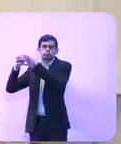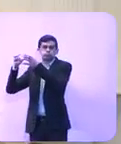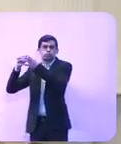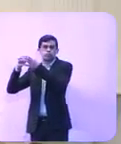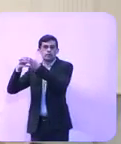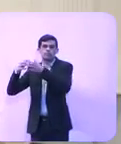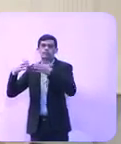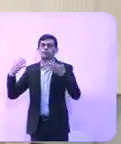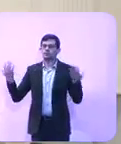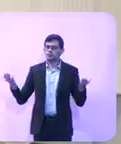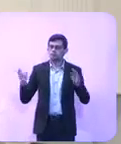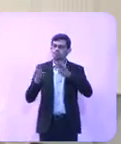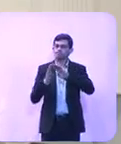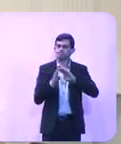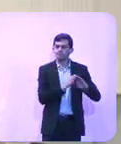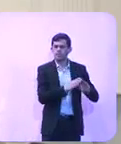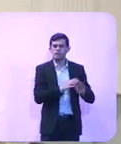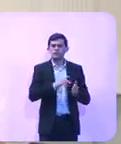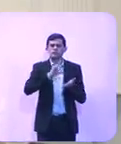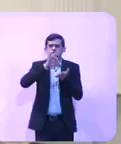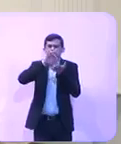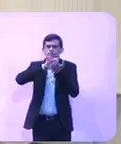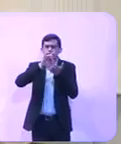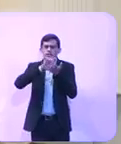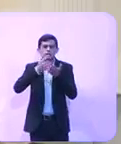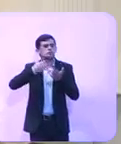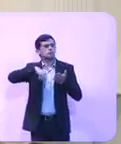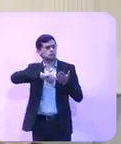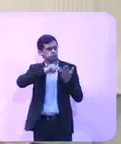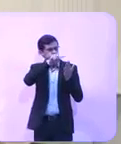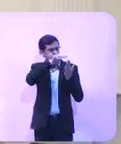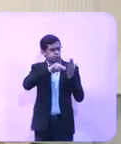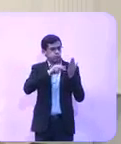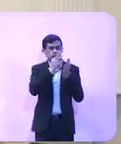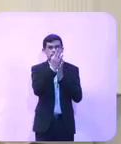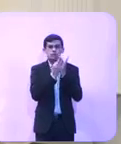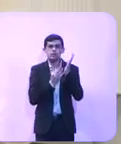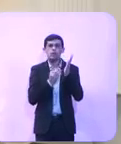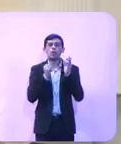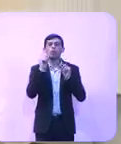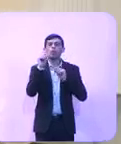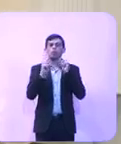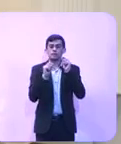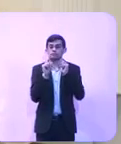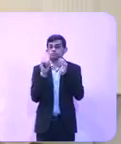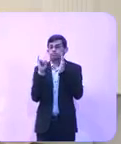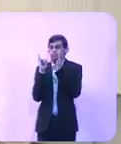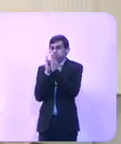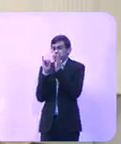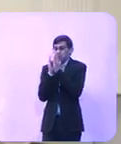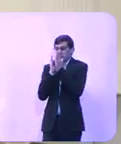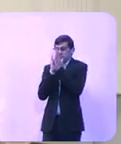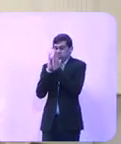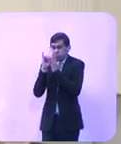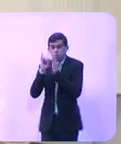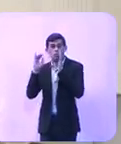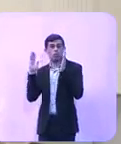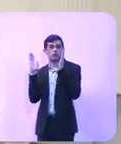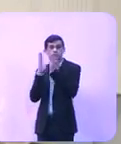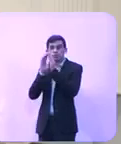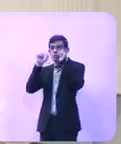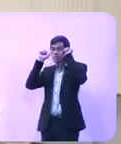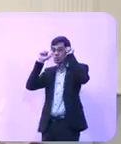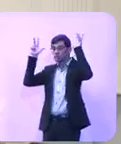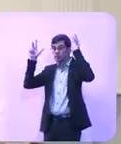É interessante notar nesse texto a relação entre a intercessão de Moisés e